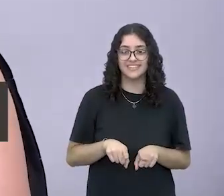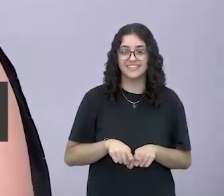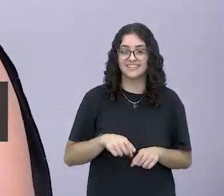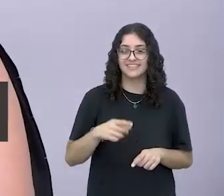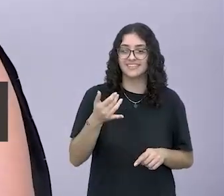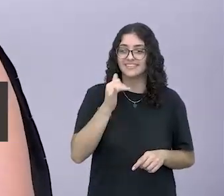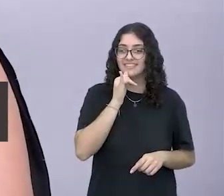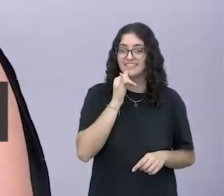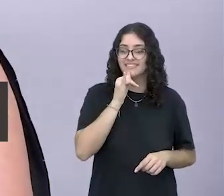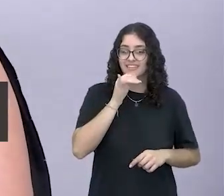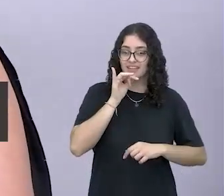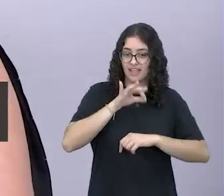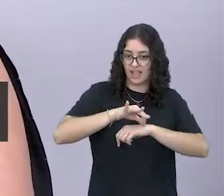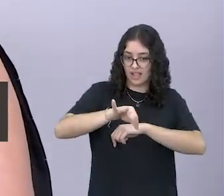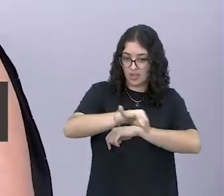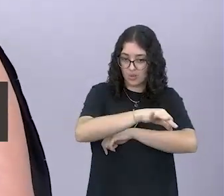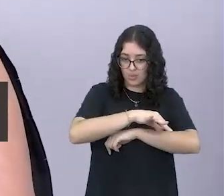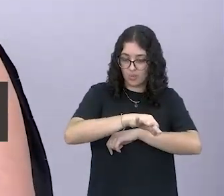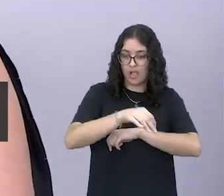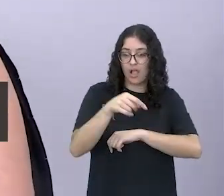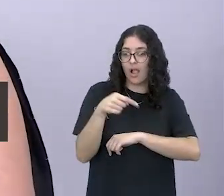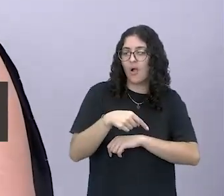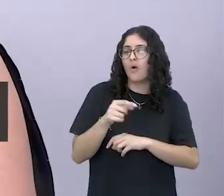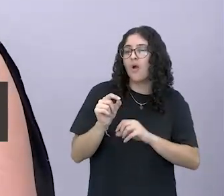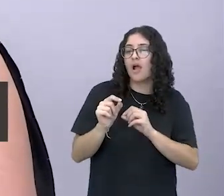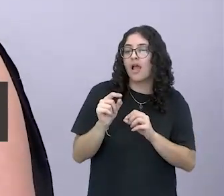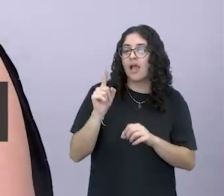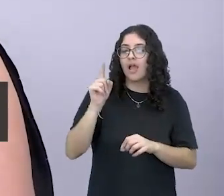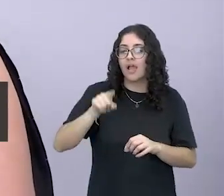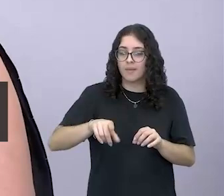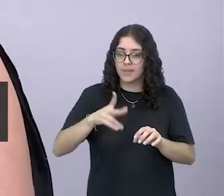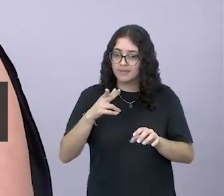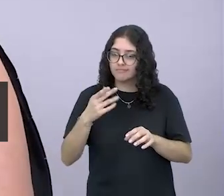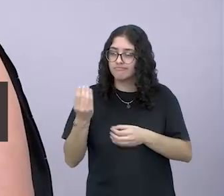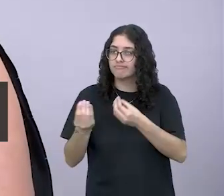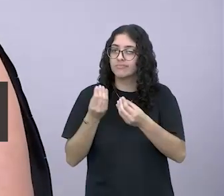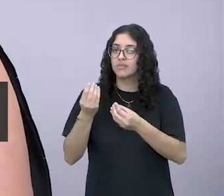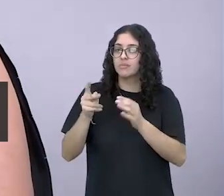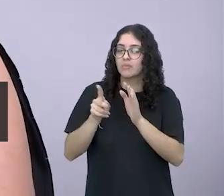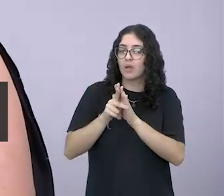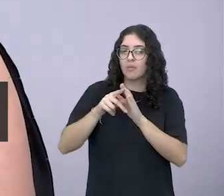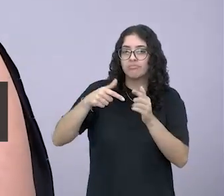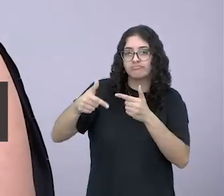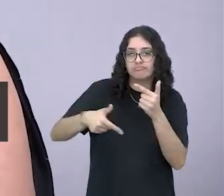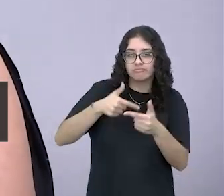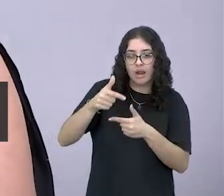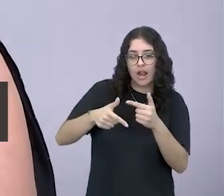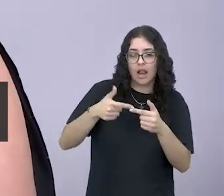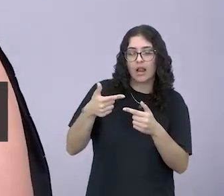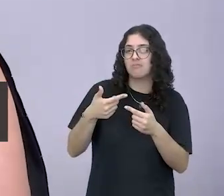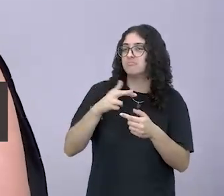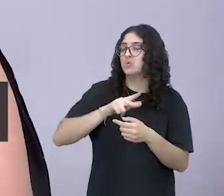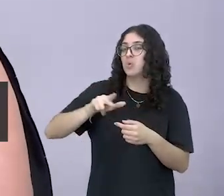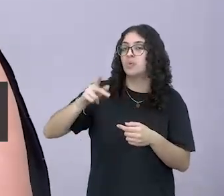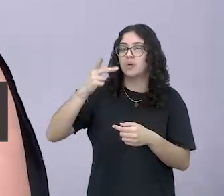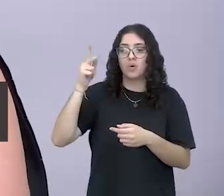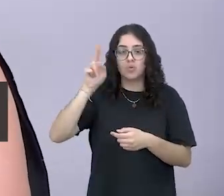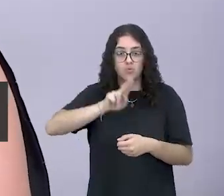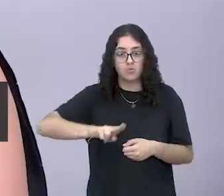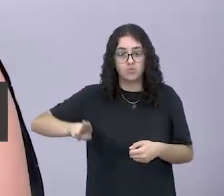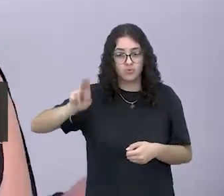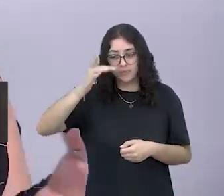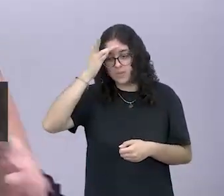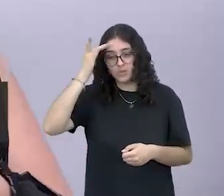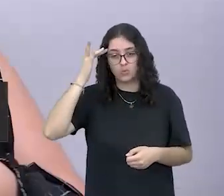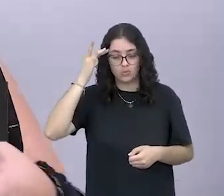arquitetura, que aí ele fala que é uma concepção de produtos, ambientes, programas e serviços a serem usados por todas as